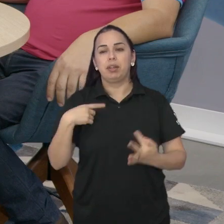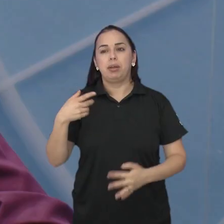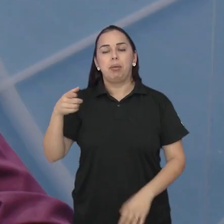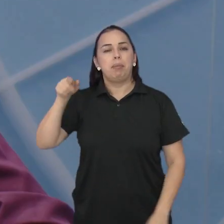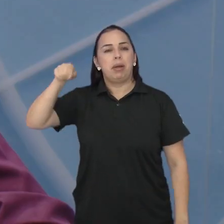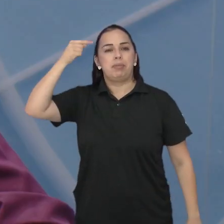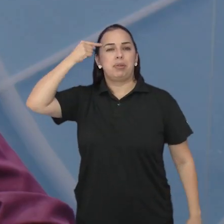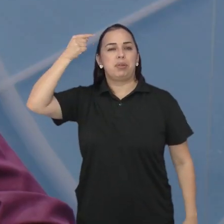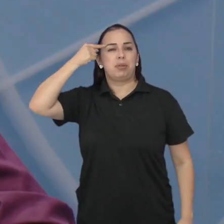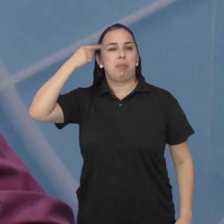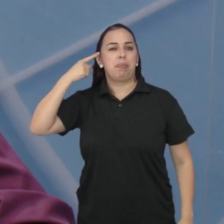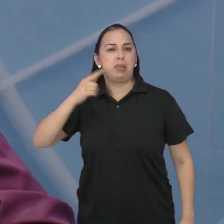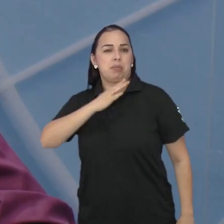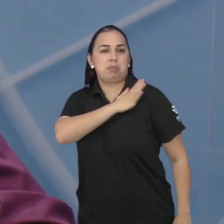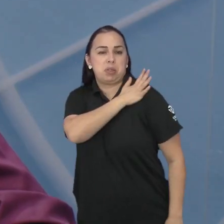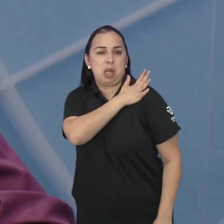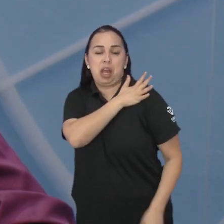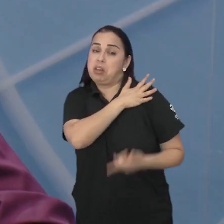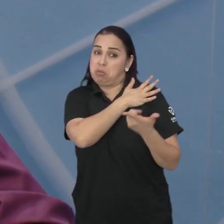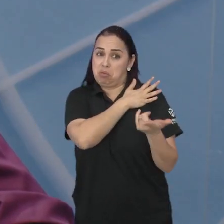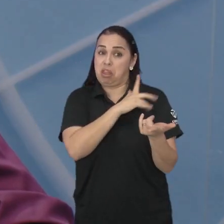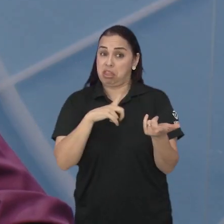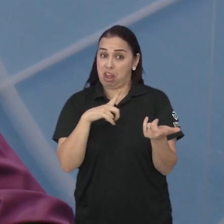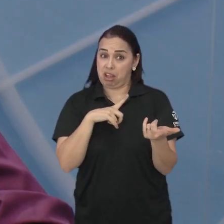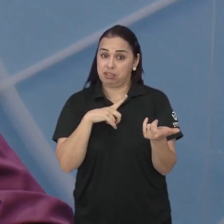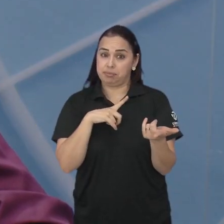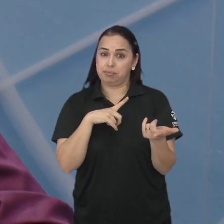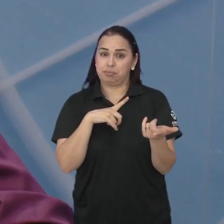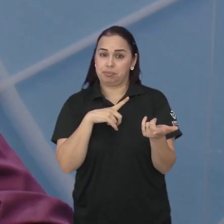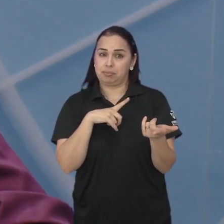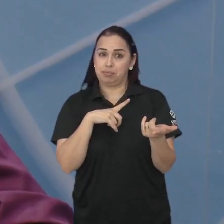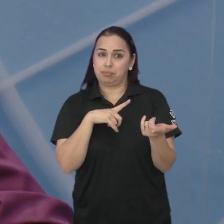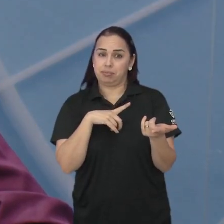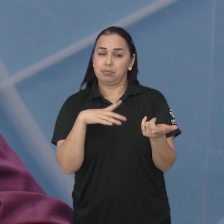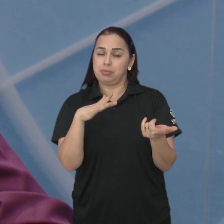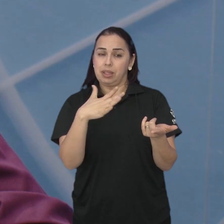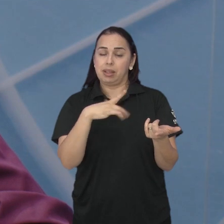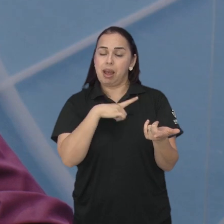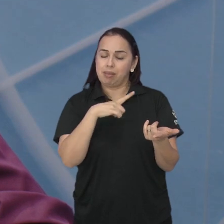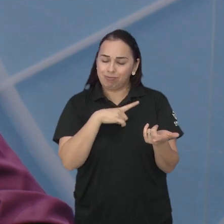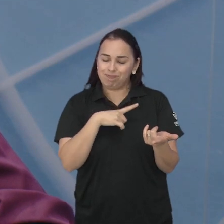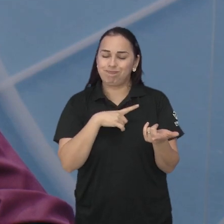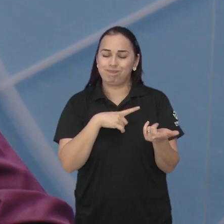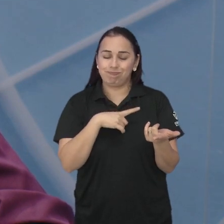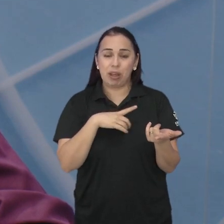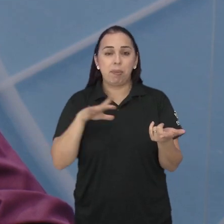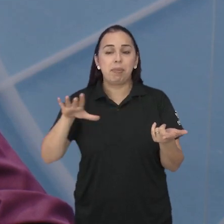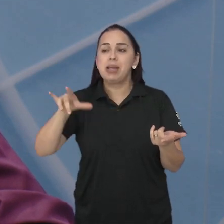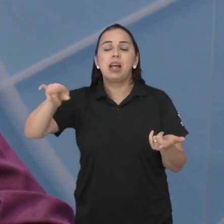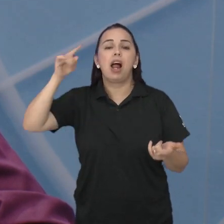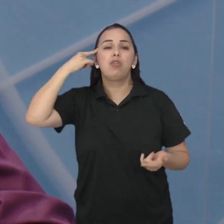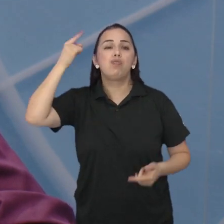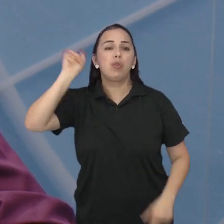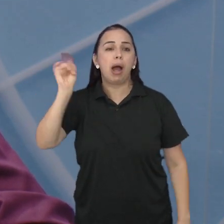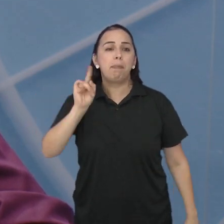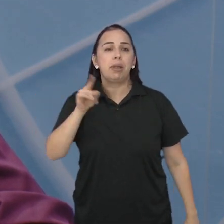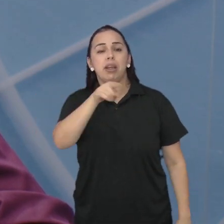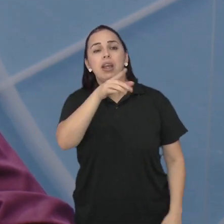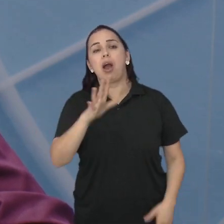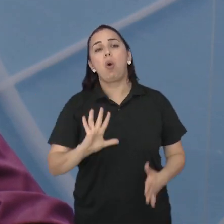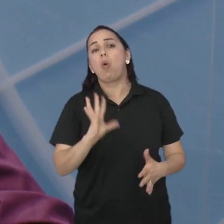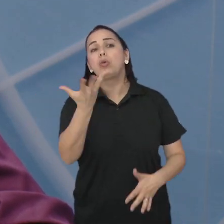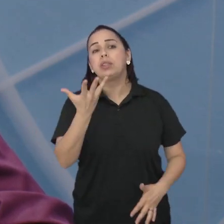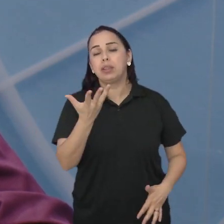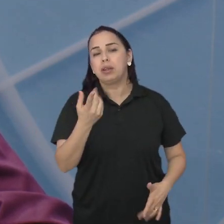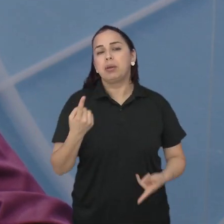esse pré-julgamento, têm esse preconceito com as pessoas que estão em situação de rua, mas ela não sabe o que está passando. Não